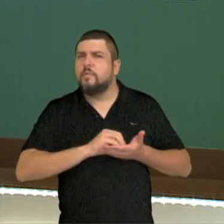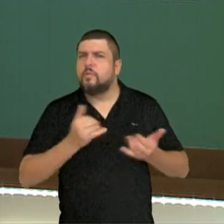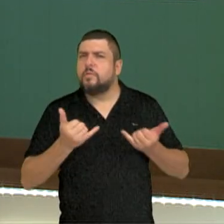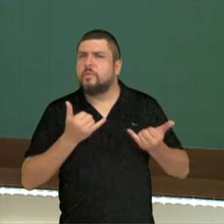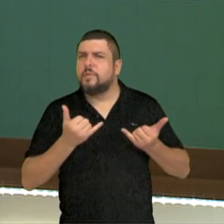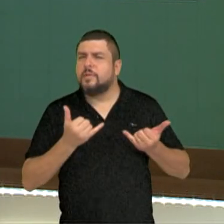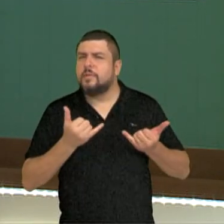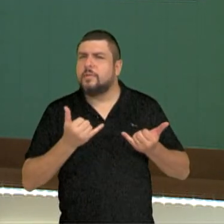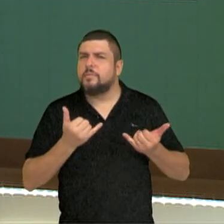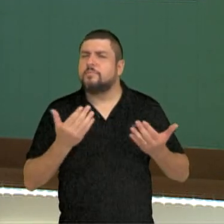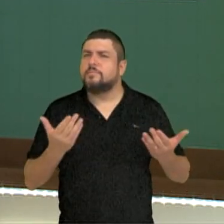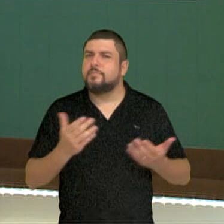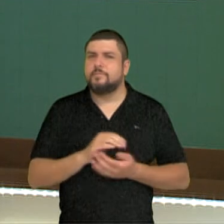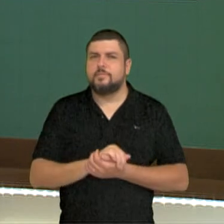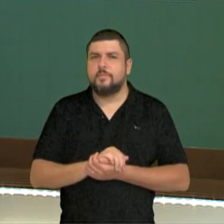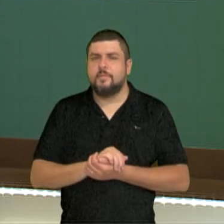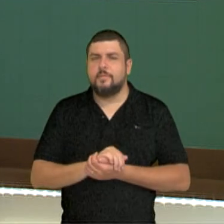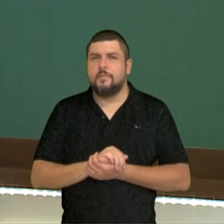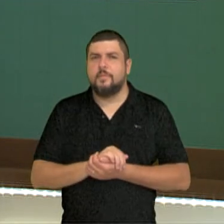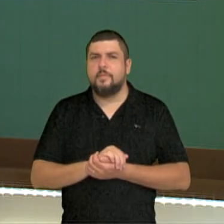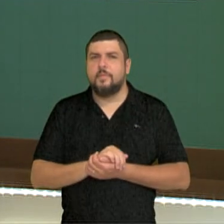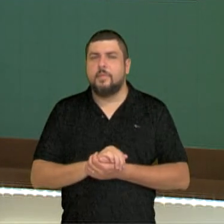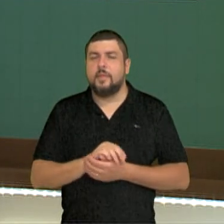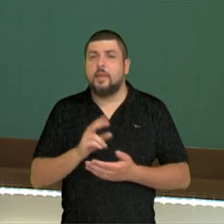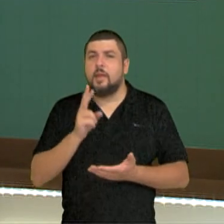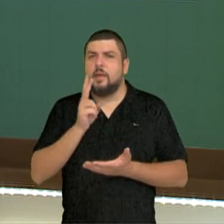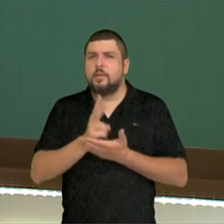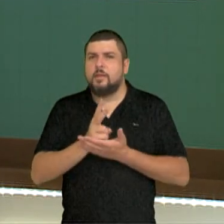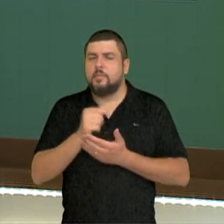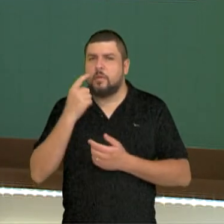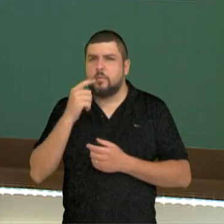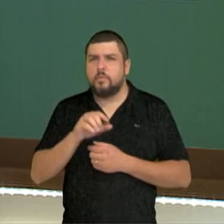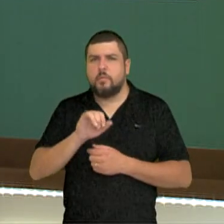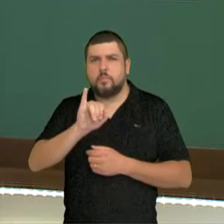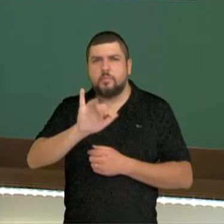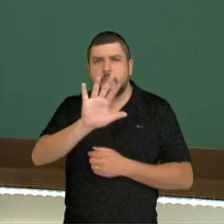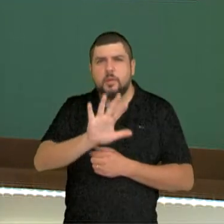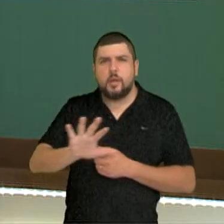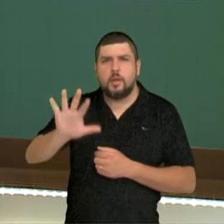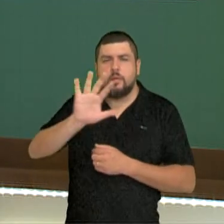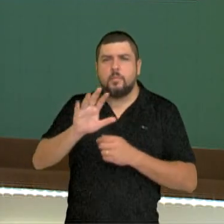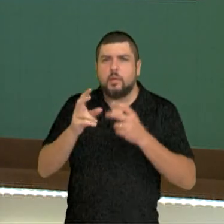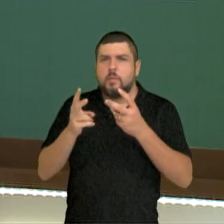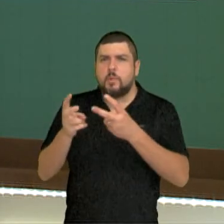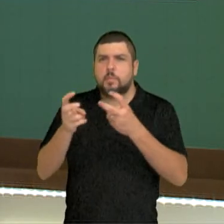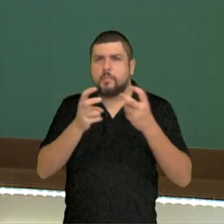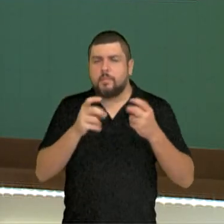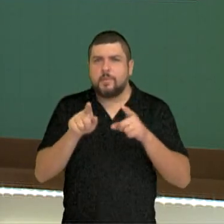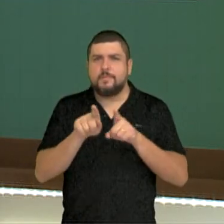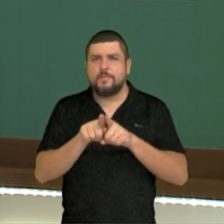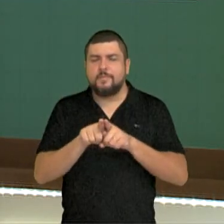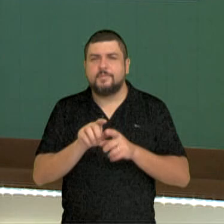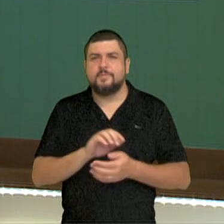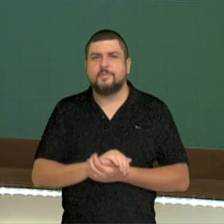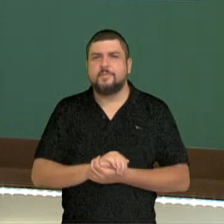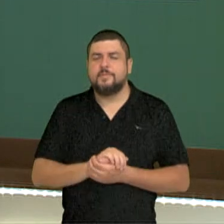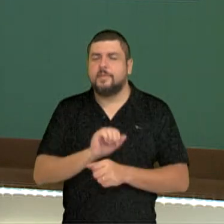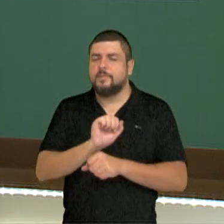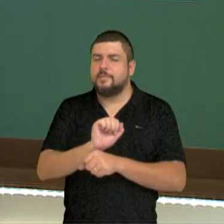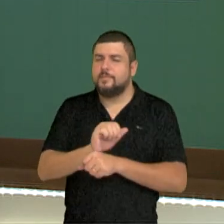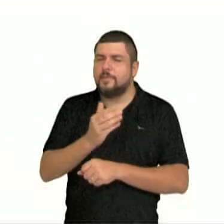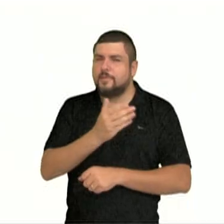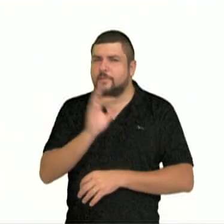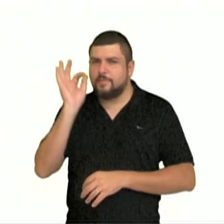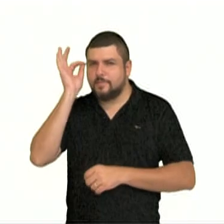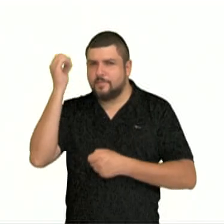faltou? Se antene, sempre observem a linguagem não verbal nas questões também. Aguardo você